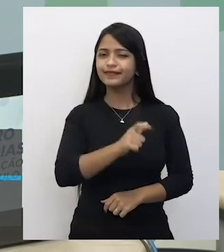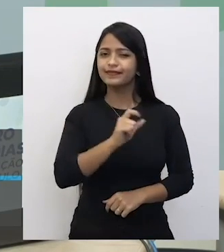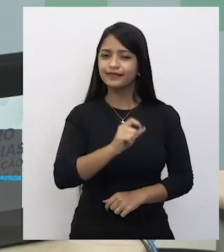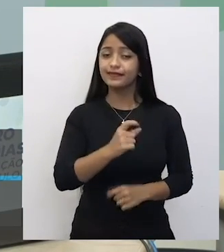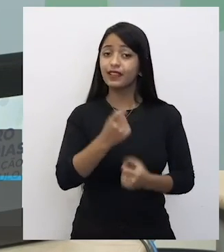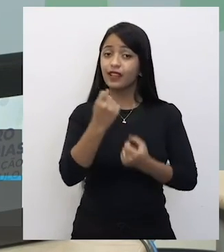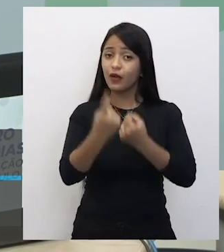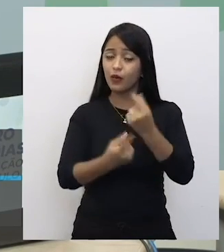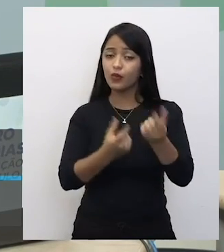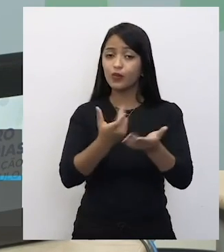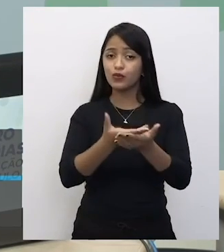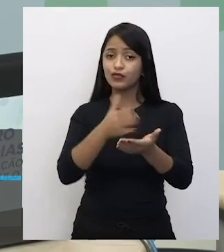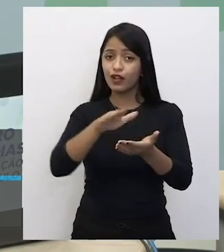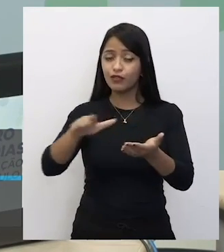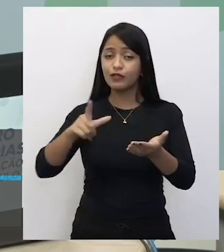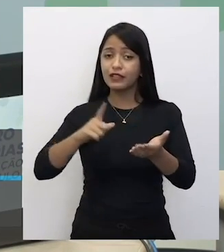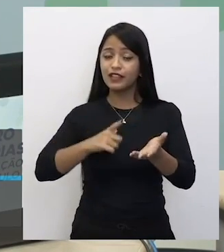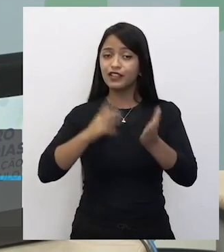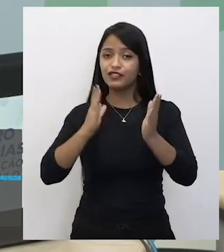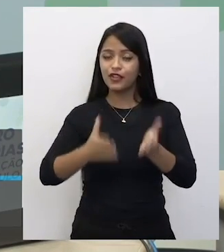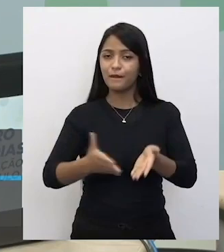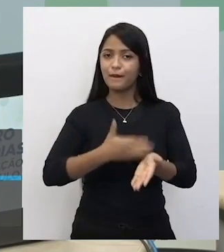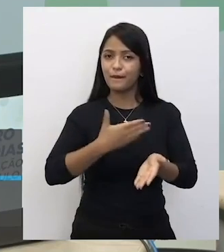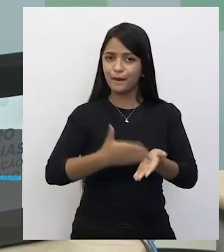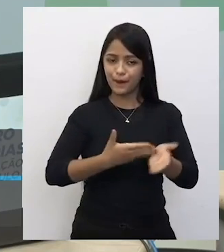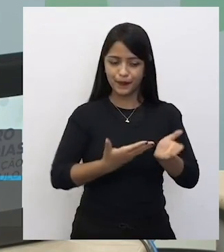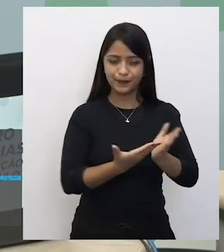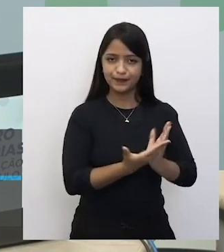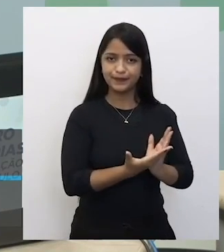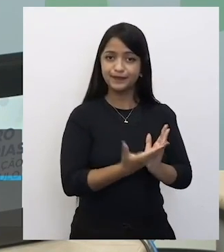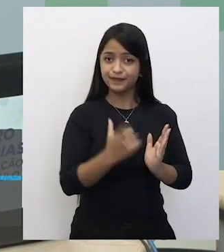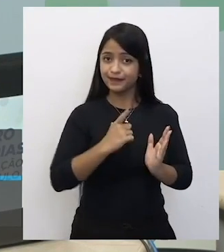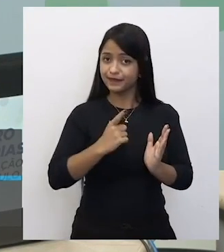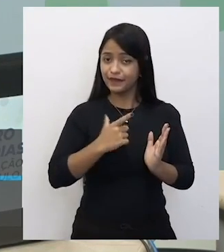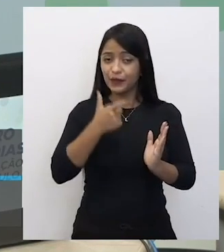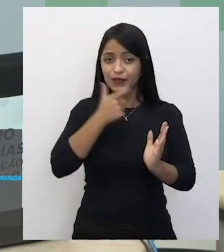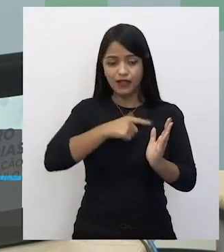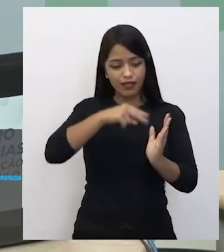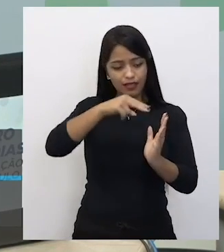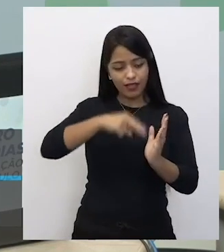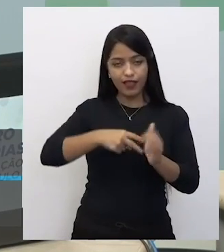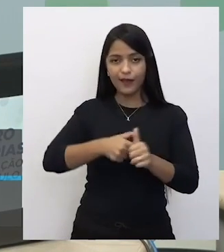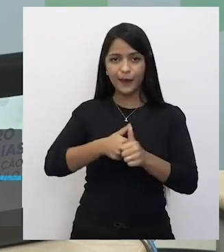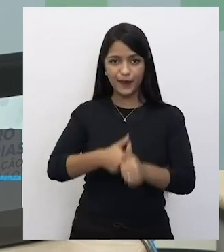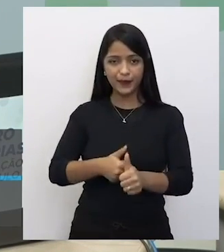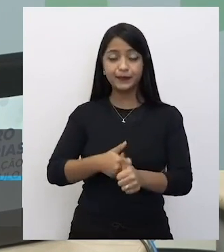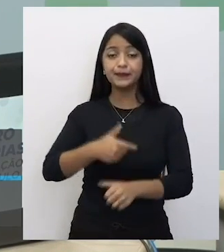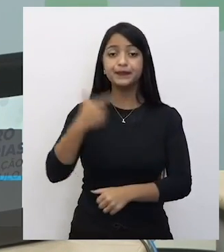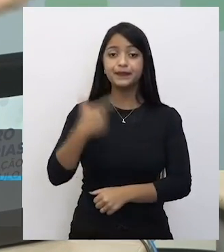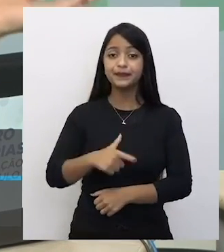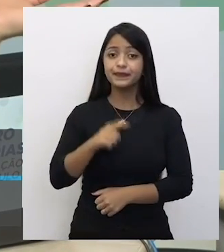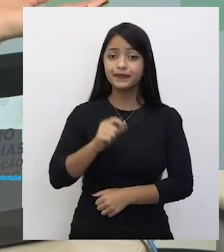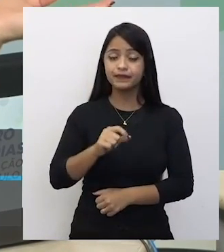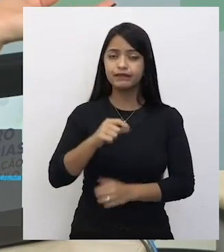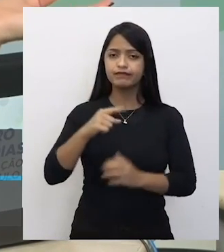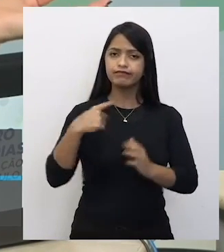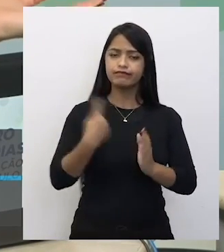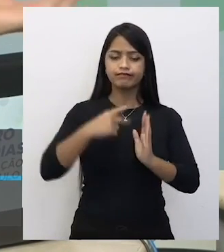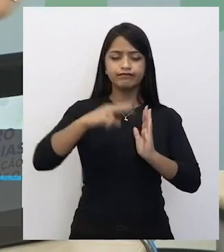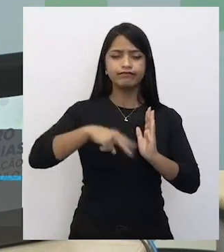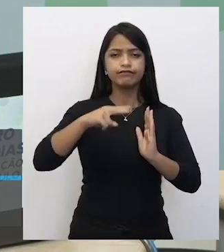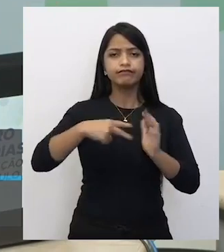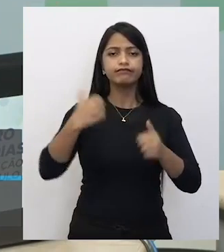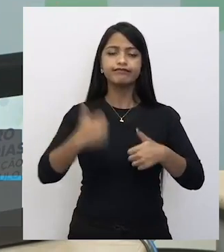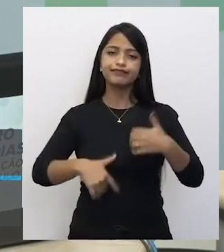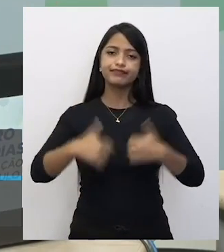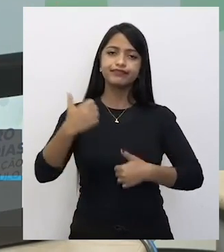têm esse material, então dá, uhum, para eles irem acompanhando a leitura do texto. E aquilo, o que, que eles conseguiram entender pela leitura, uhum, do texto?